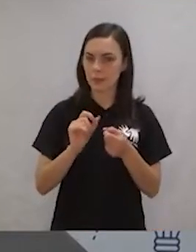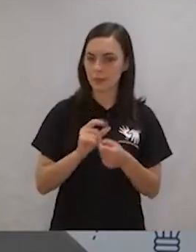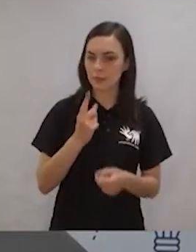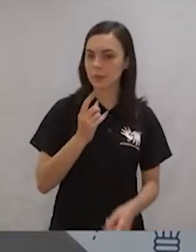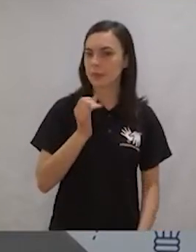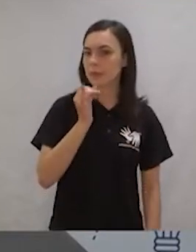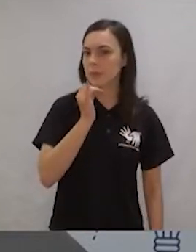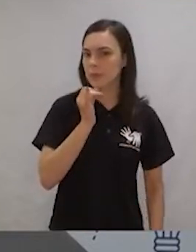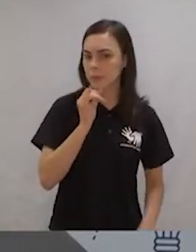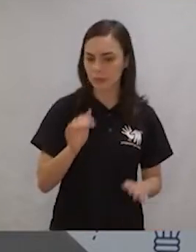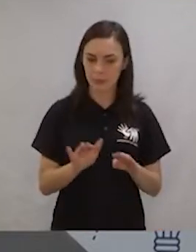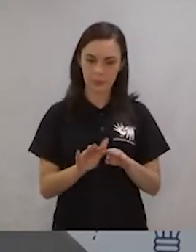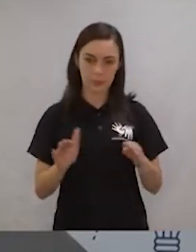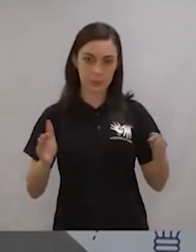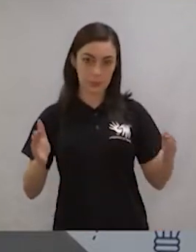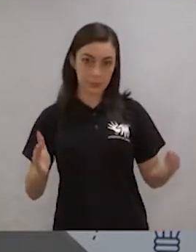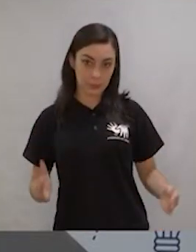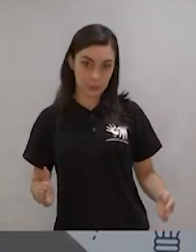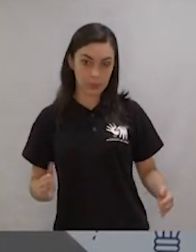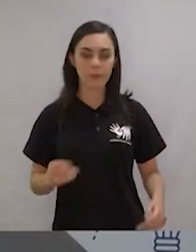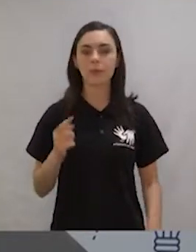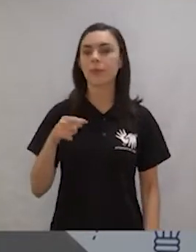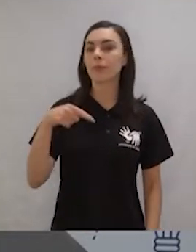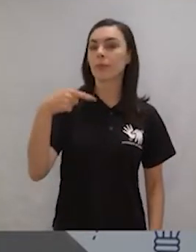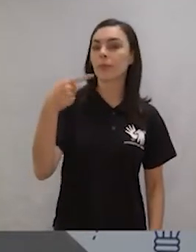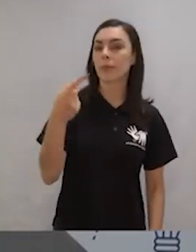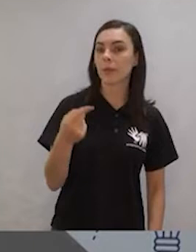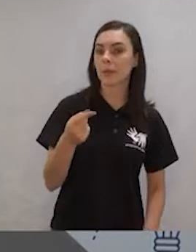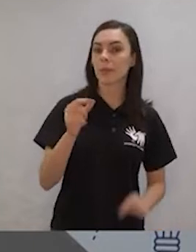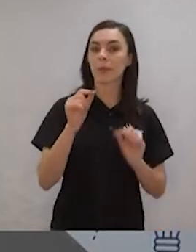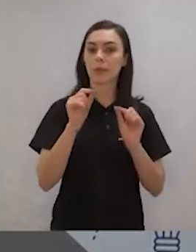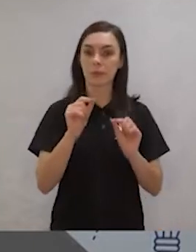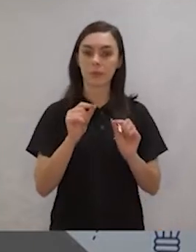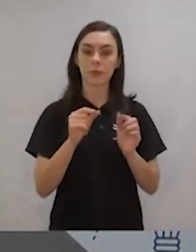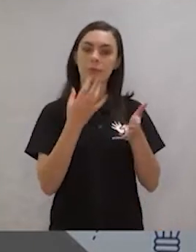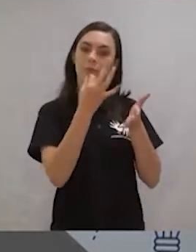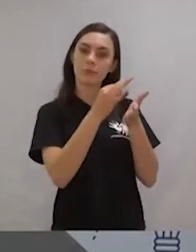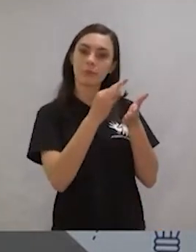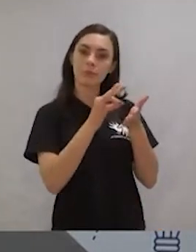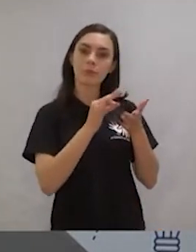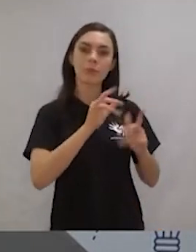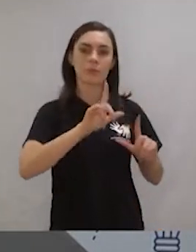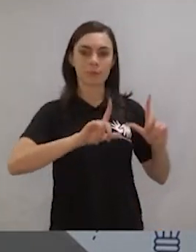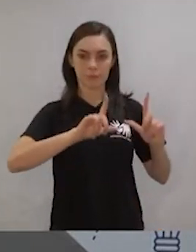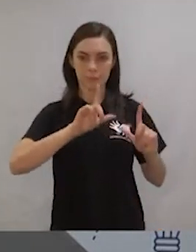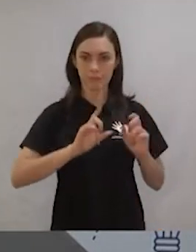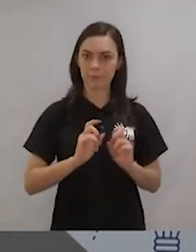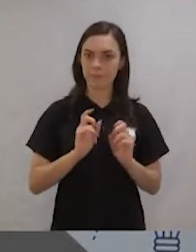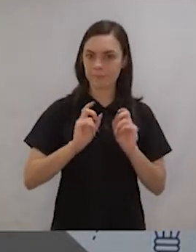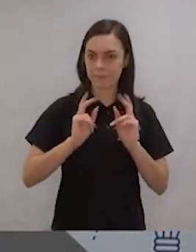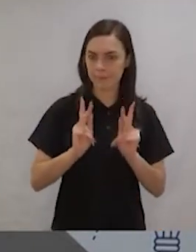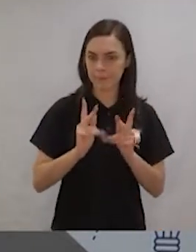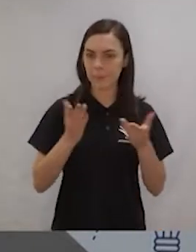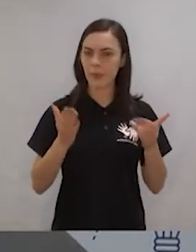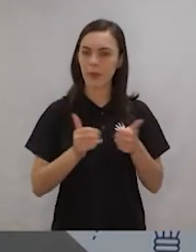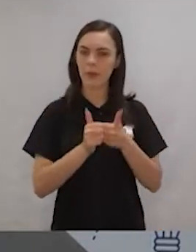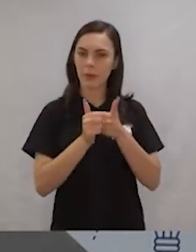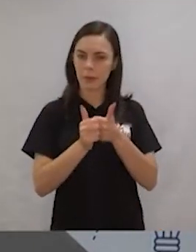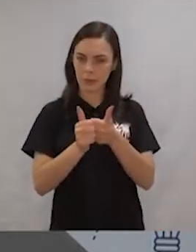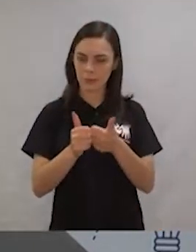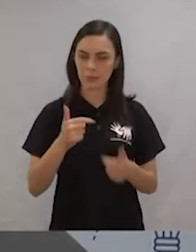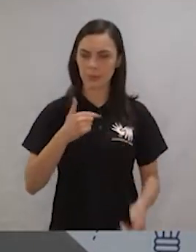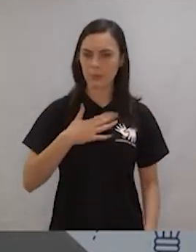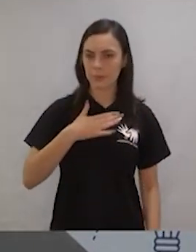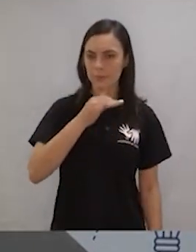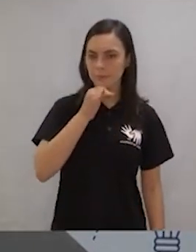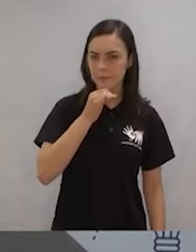essa distribuição aqui da mesa e depois nós iremos retomar novamente na nossa tela. Então, acompanhe